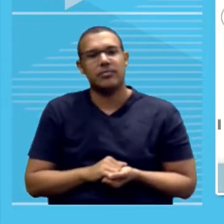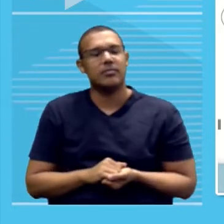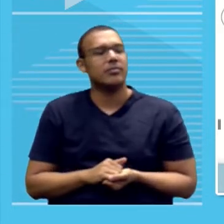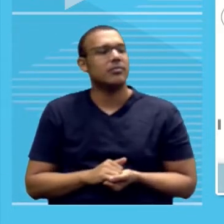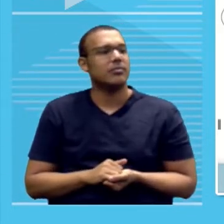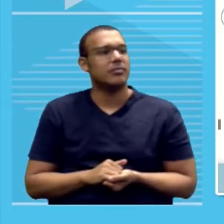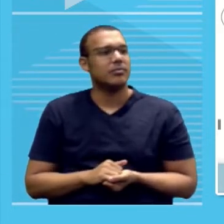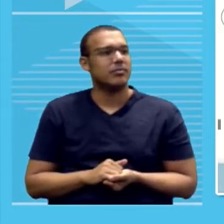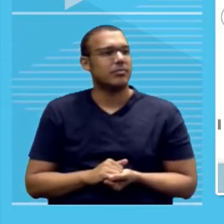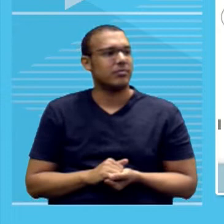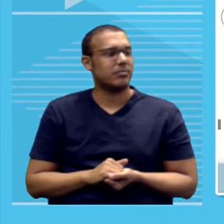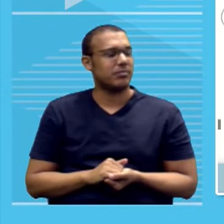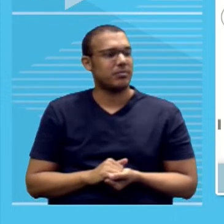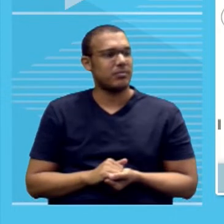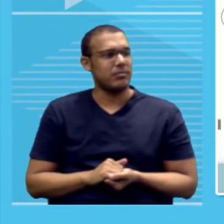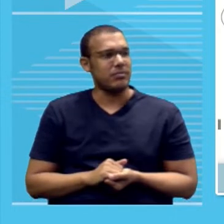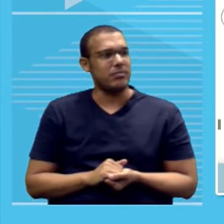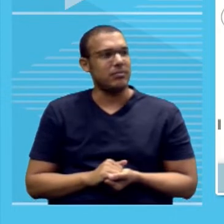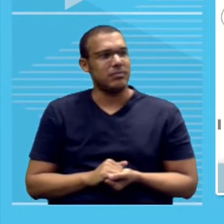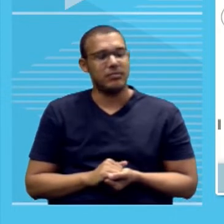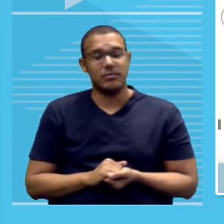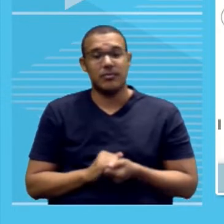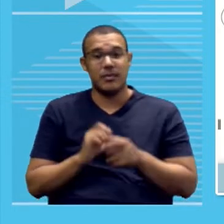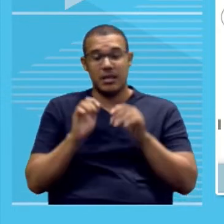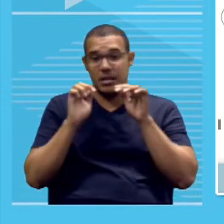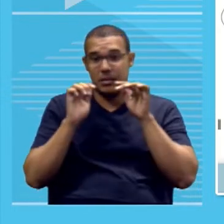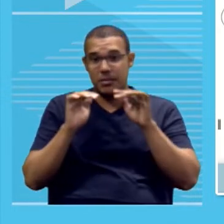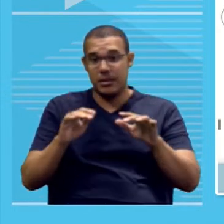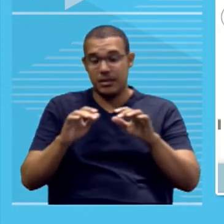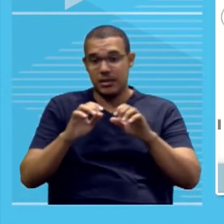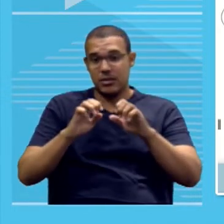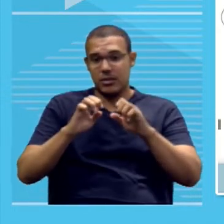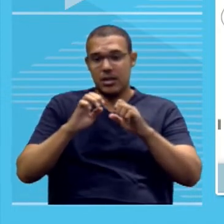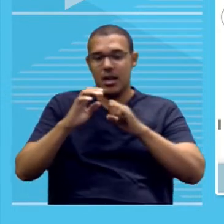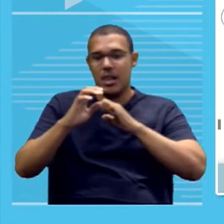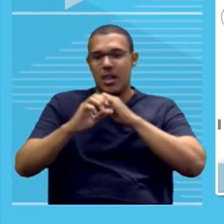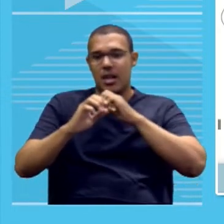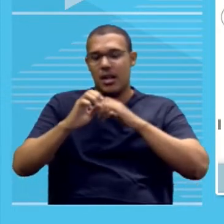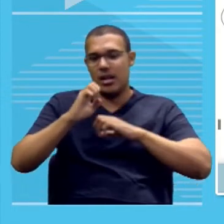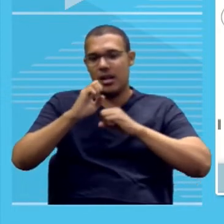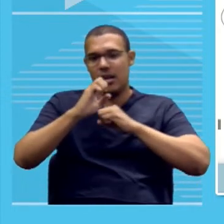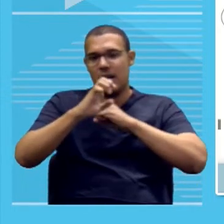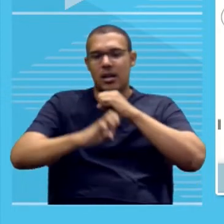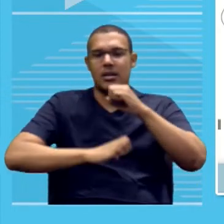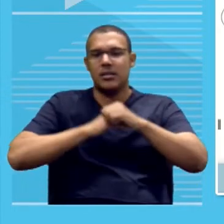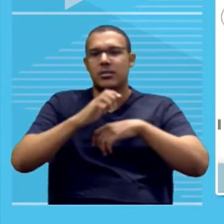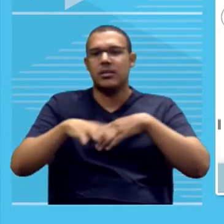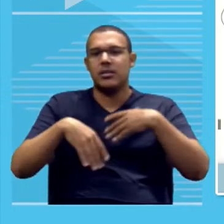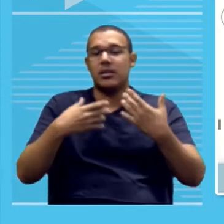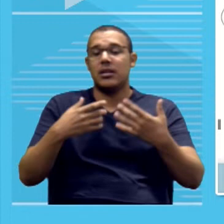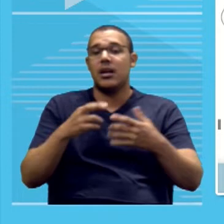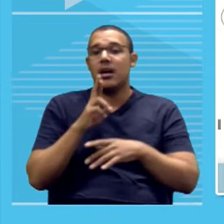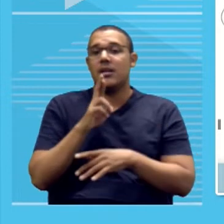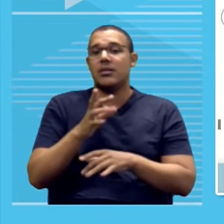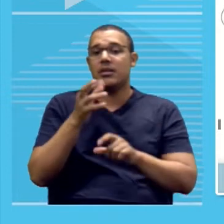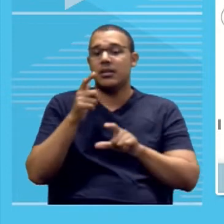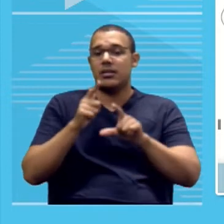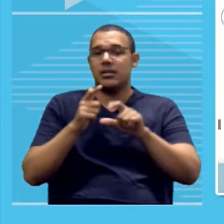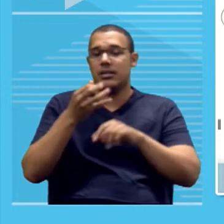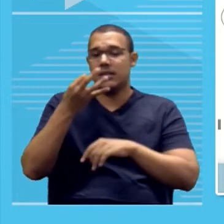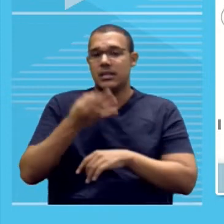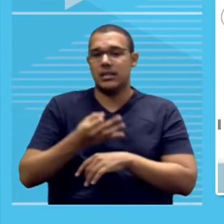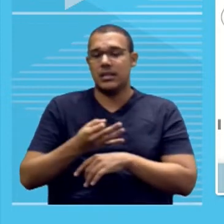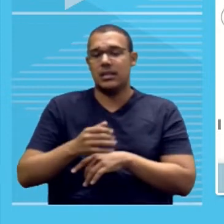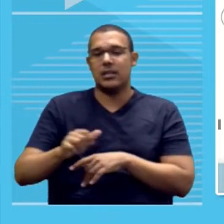aí efeito fotoelétrico, liberação de elétron, né, em função da luz. Mas aí, nossa resposta seria realmente o efeito